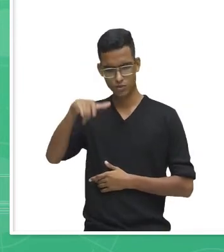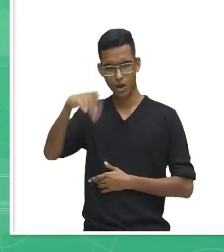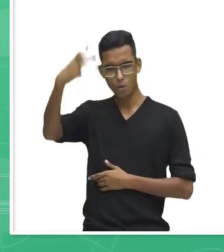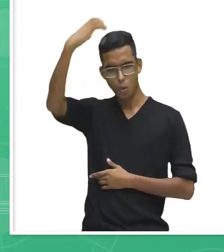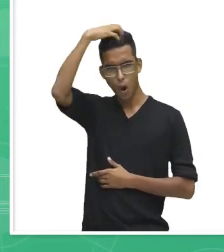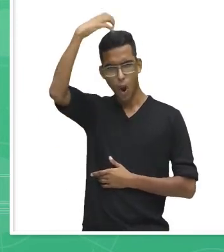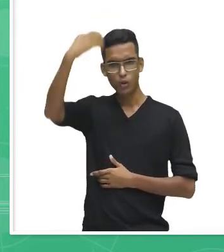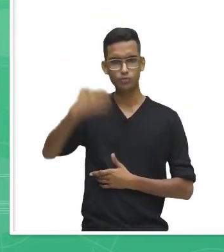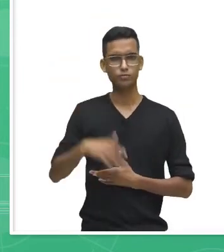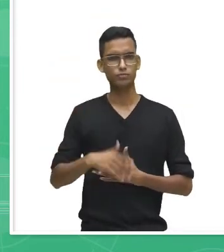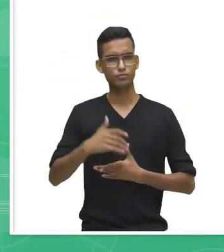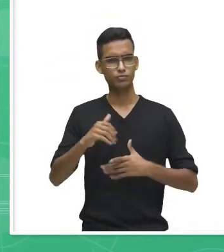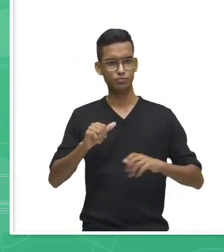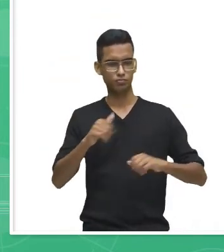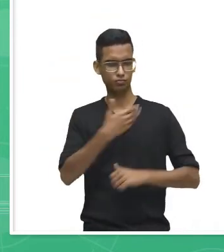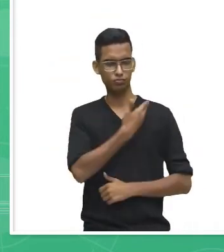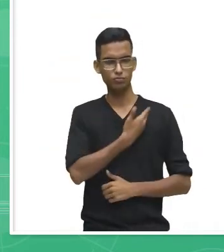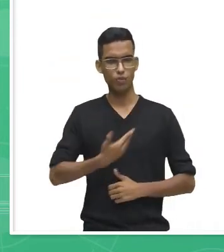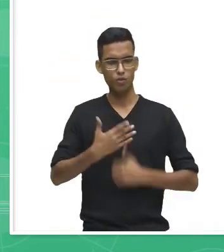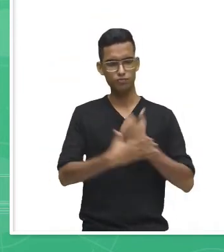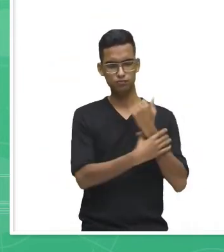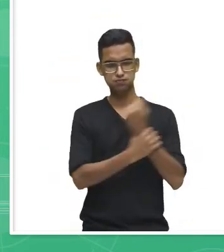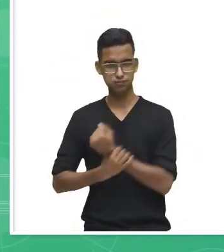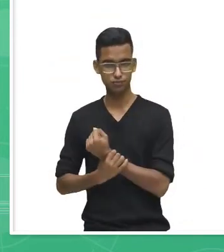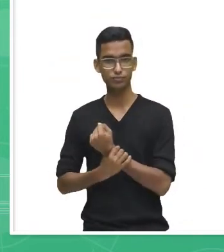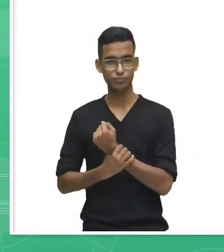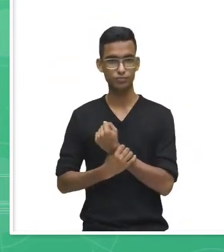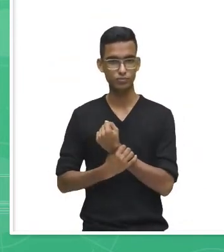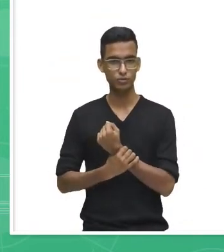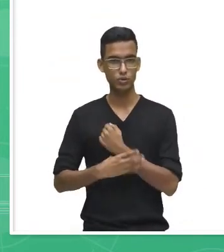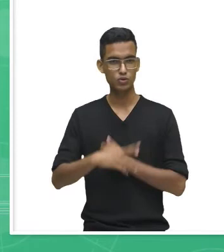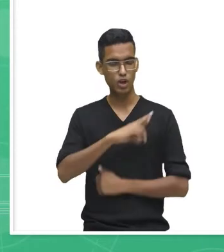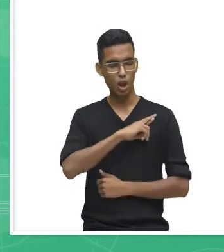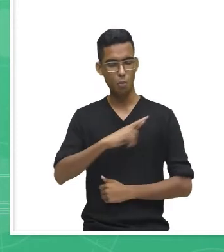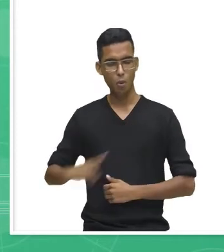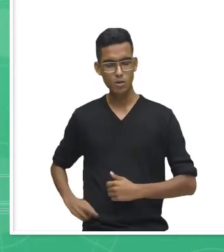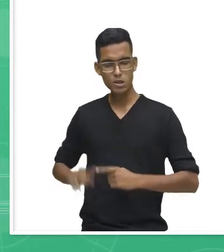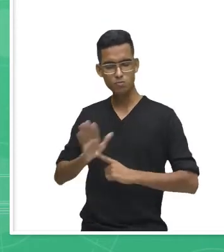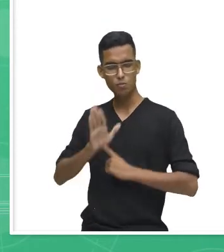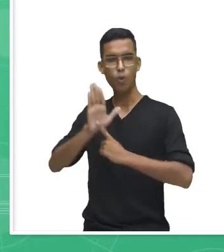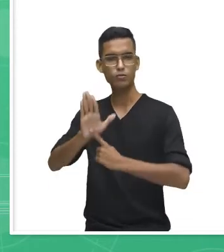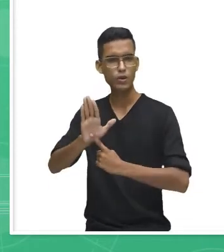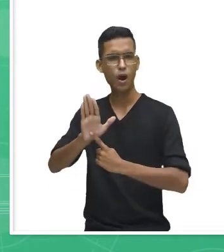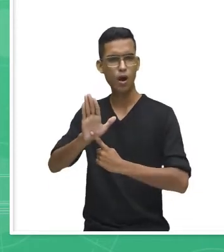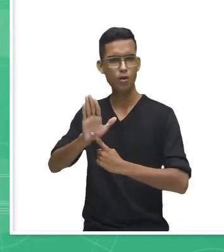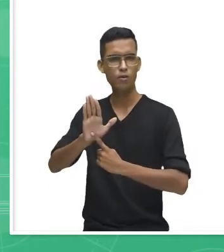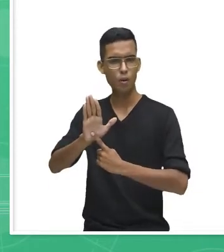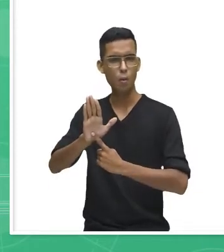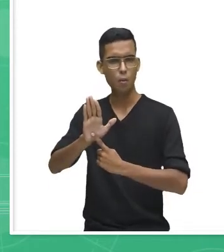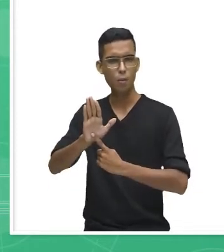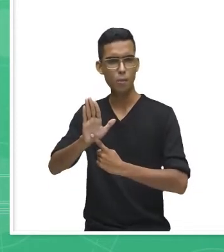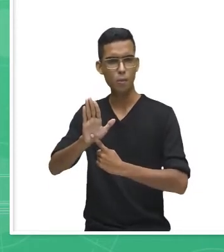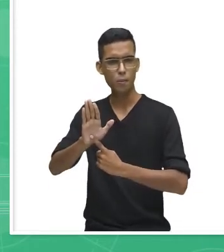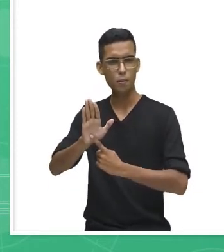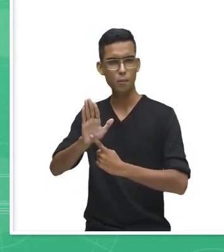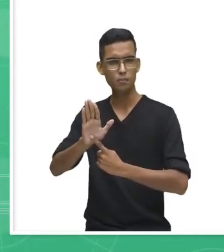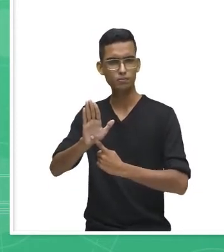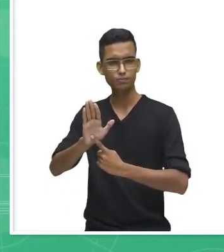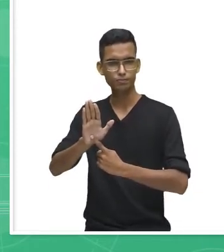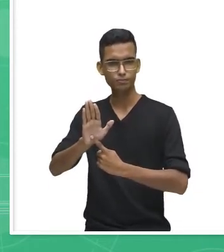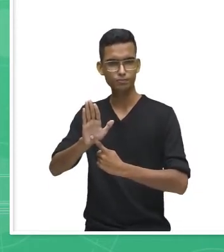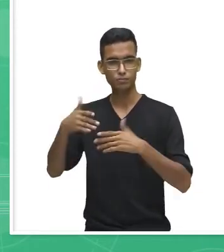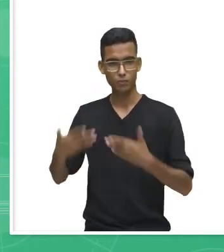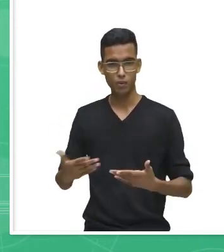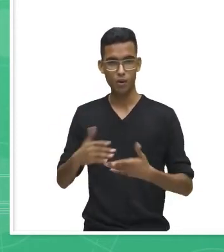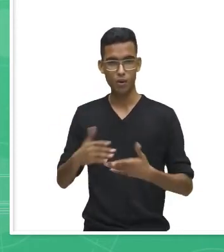os ideais de democracia, de república que eles traziam, vindo à tona, né, e aí em curso